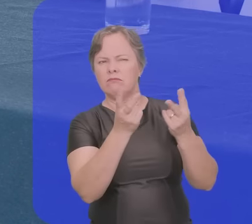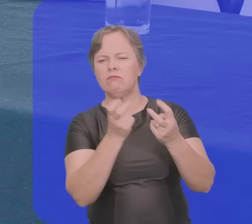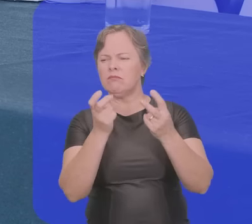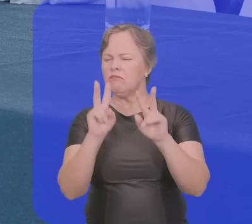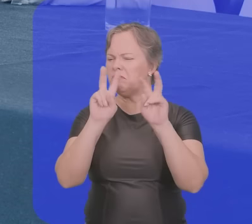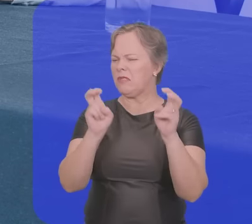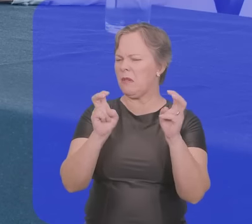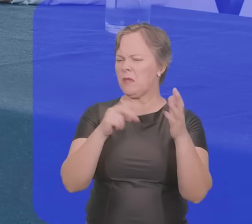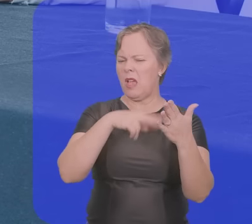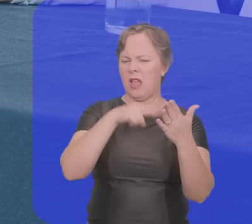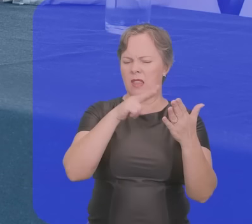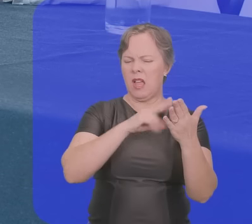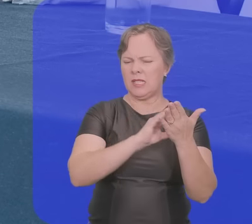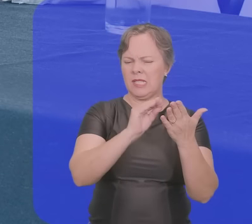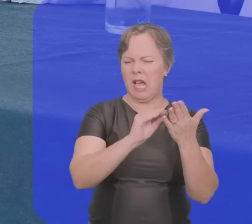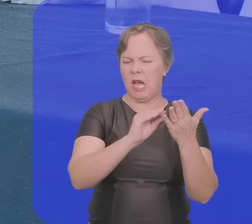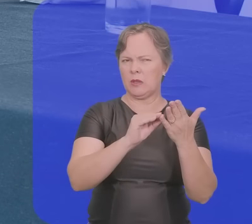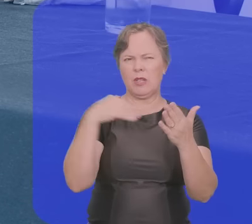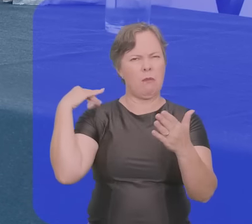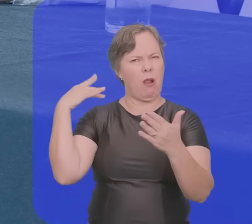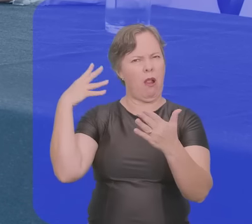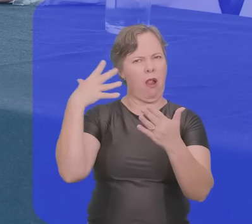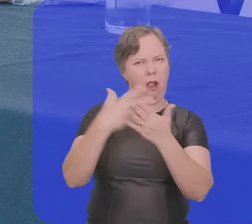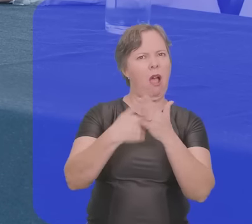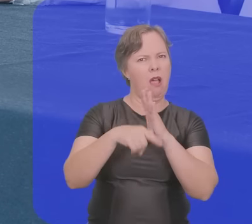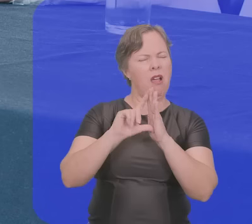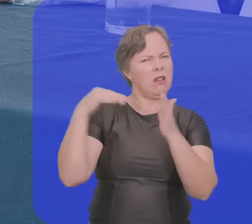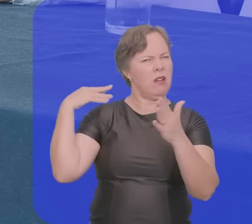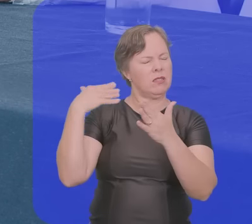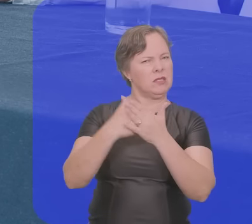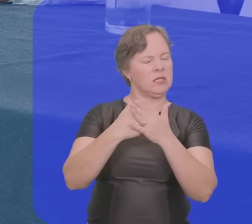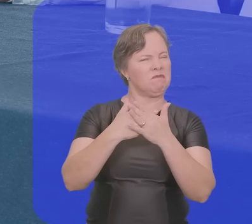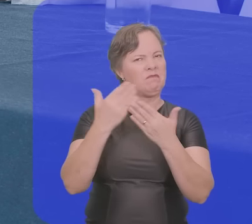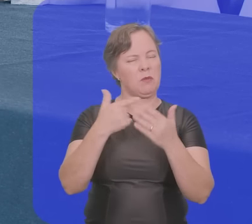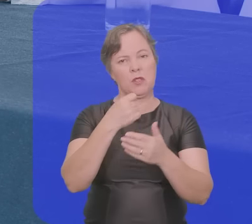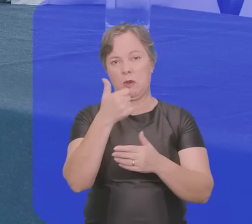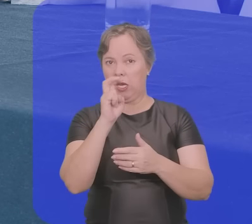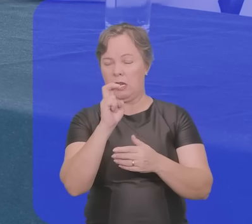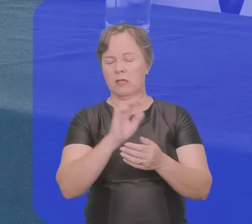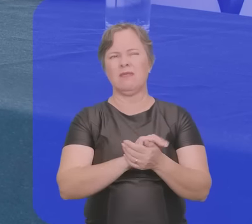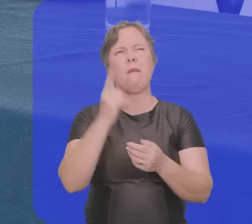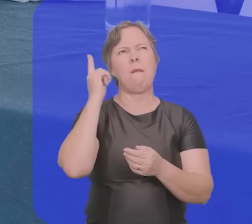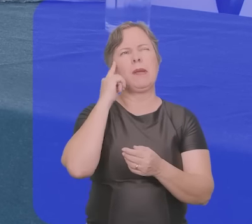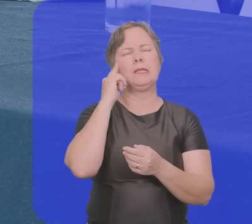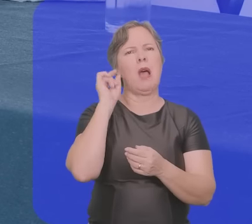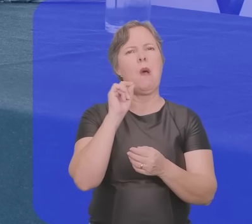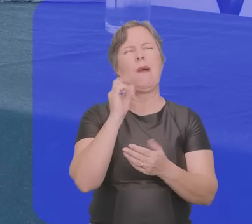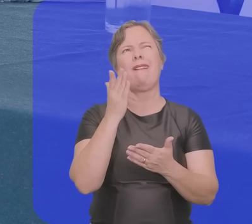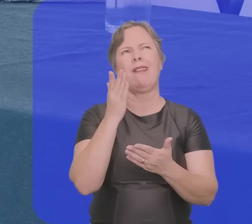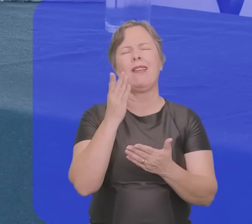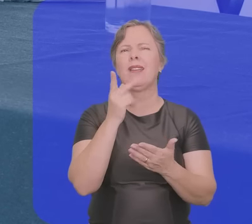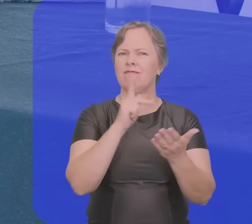de dados, há algum tempo e já era para se esperar, né, da gente pensar que isso está